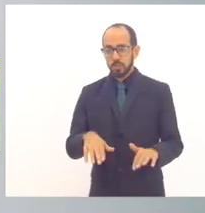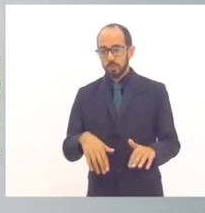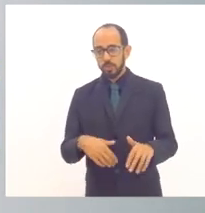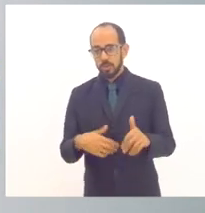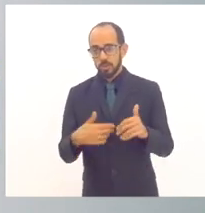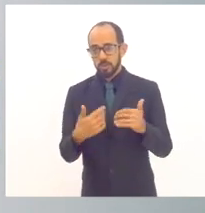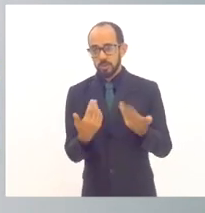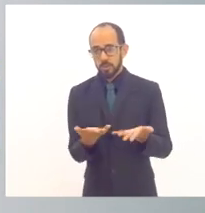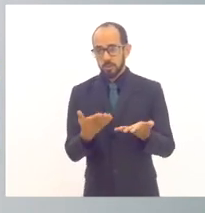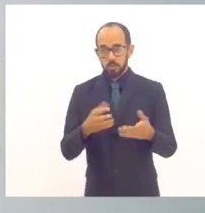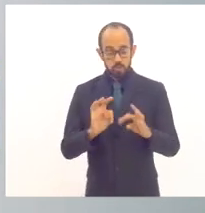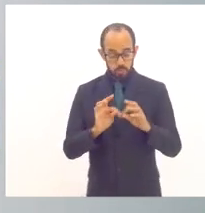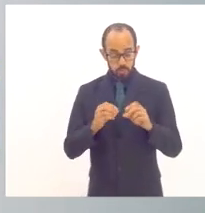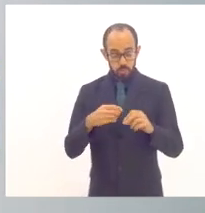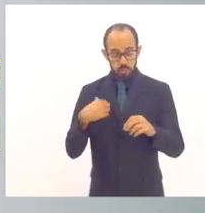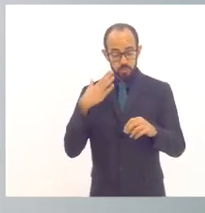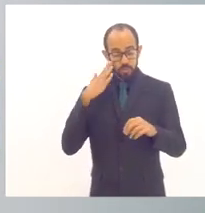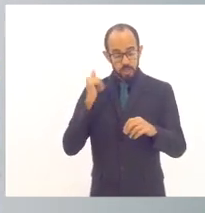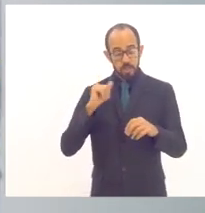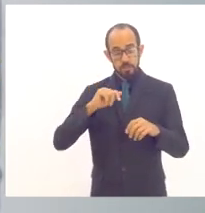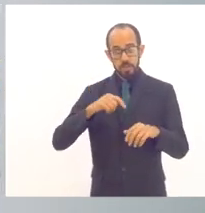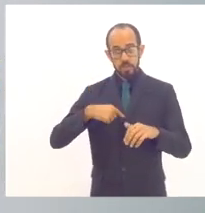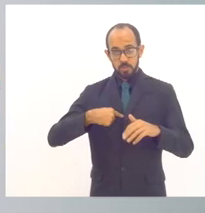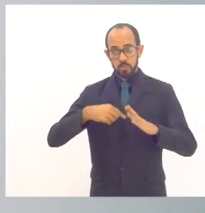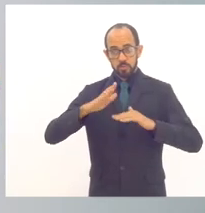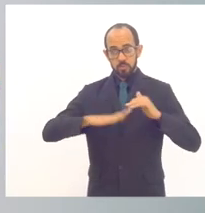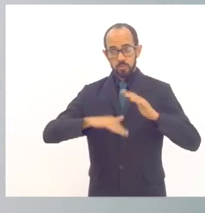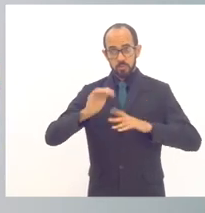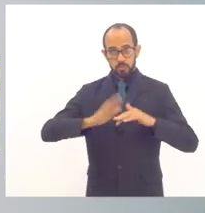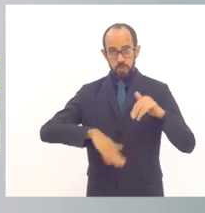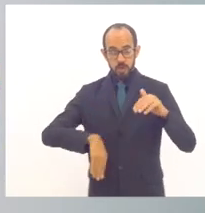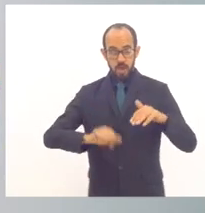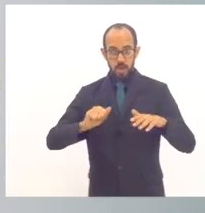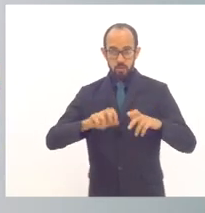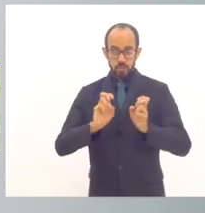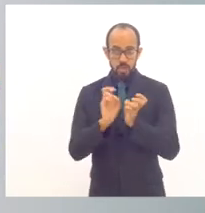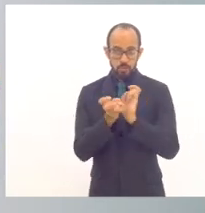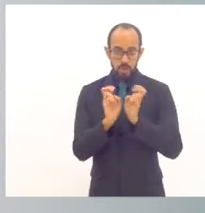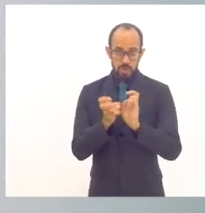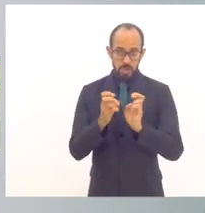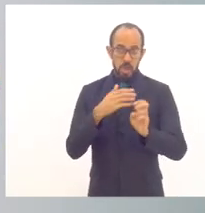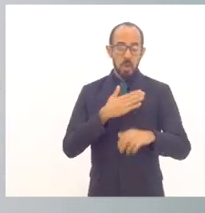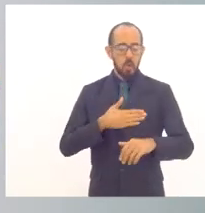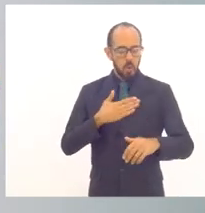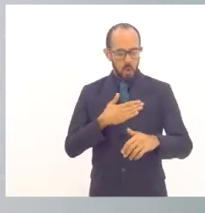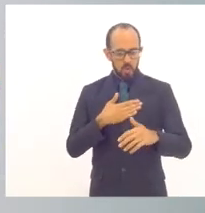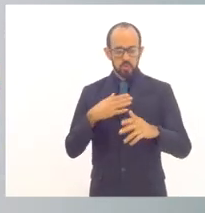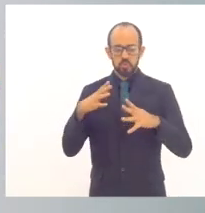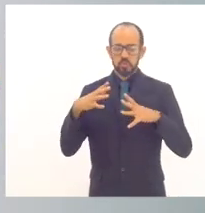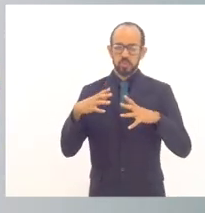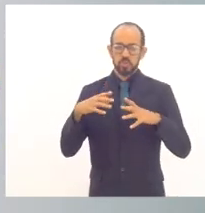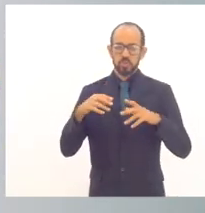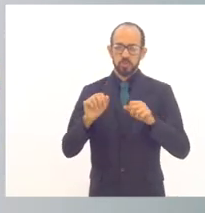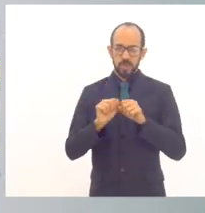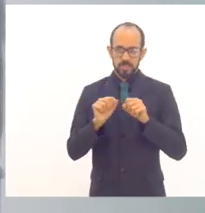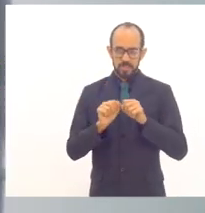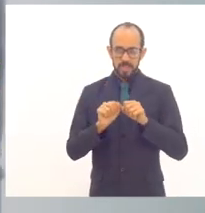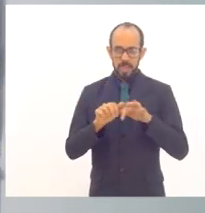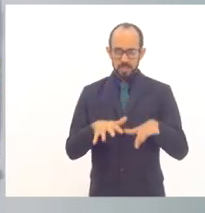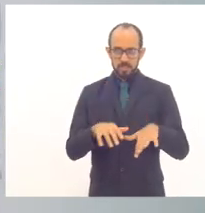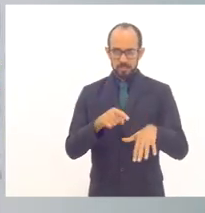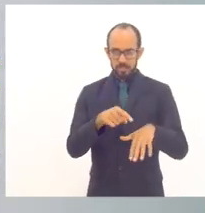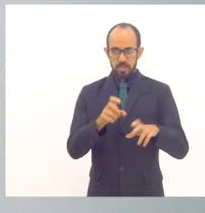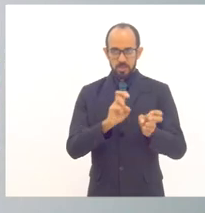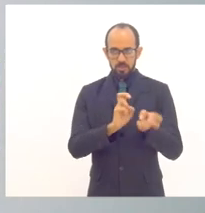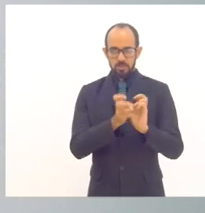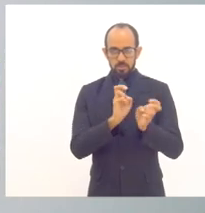sabe. Eu sou capoeirista, eu gosto de dar pernada. Então, para a gente que é capoeirista, é triste isso. Mas falar sobre política, sobre lei, é